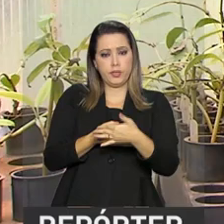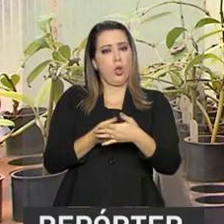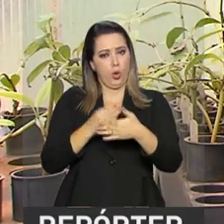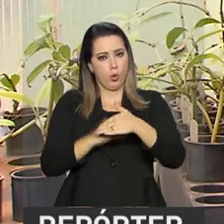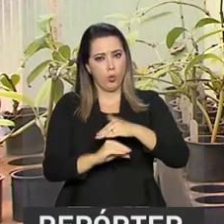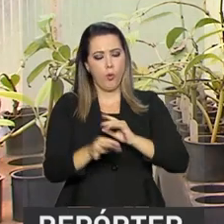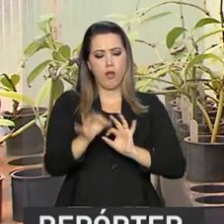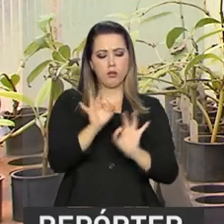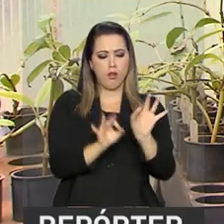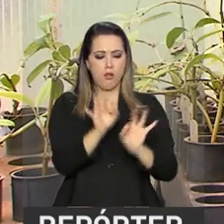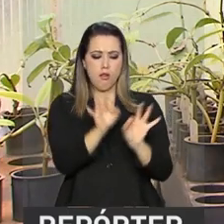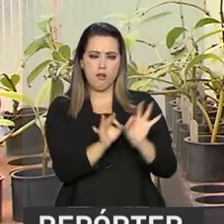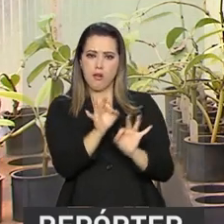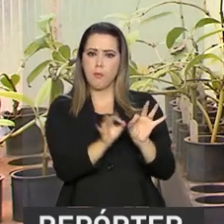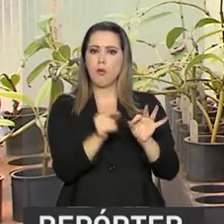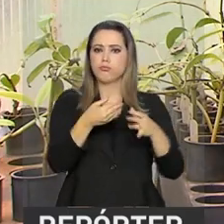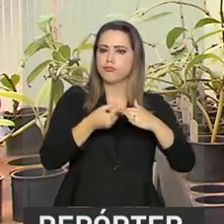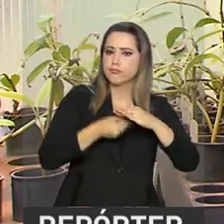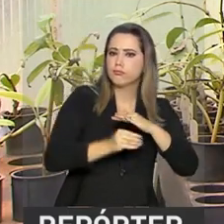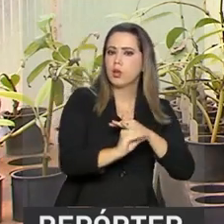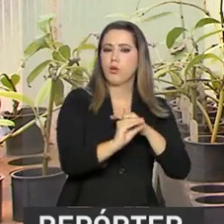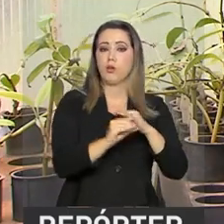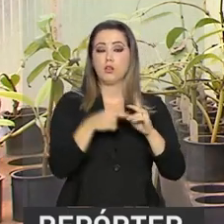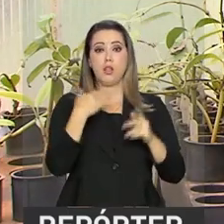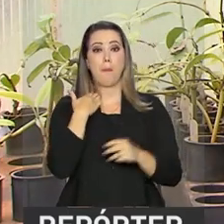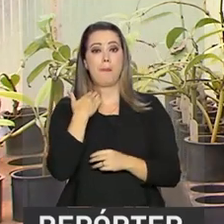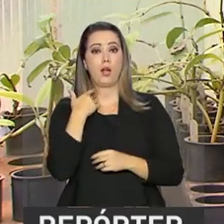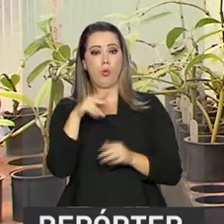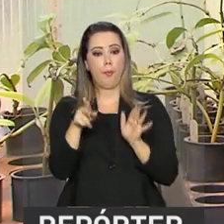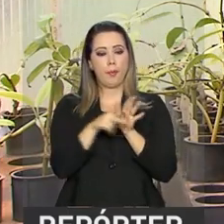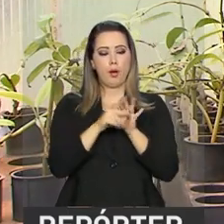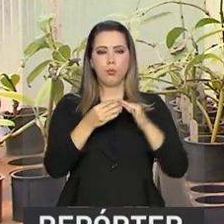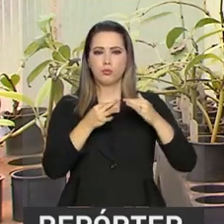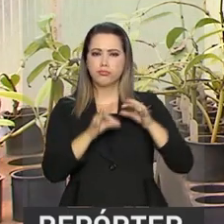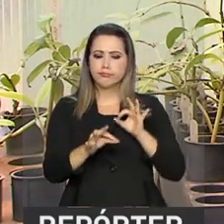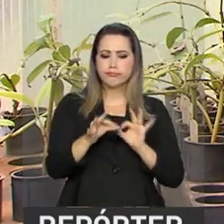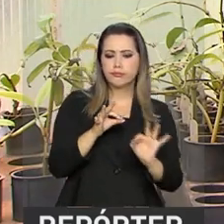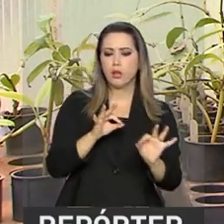a Embrapa guarda essa semente no banco e alguma parte poderá ser devolvida.